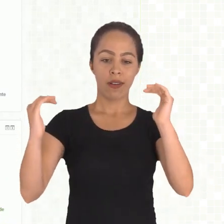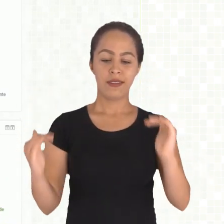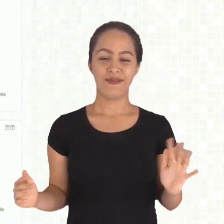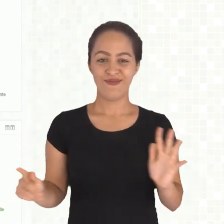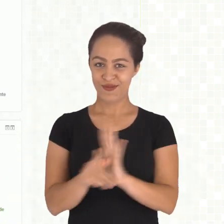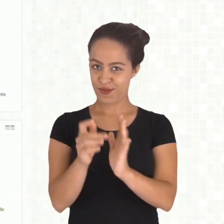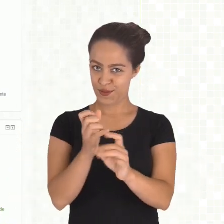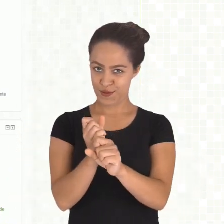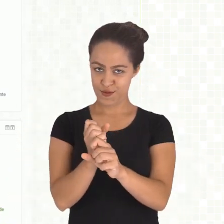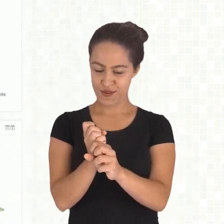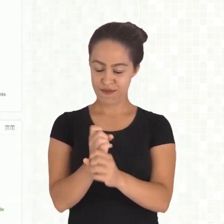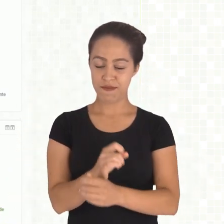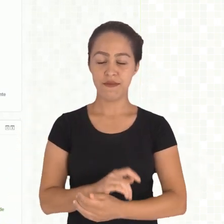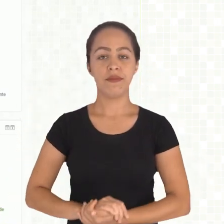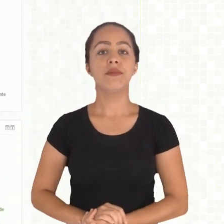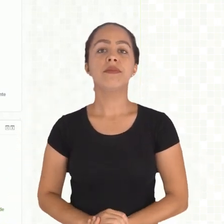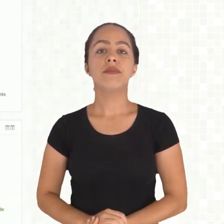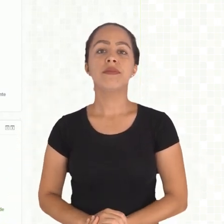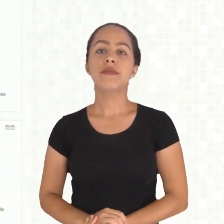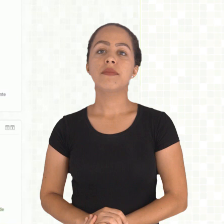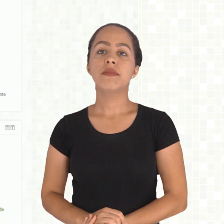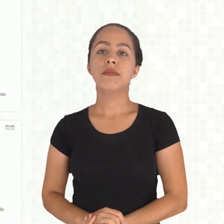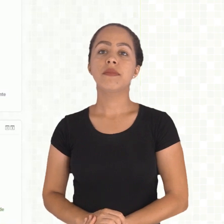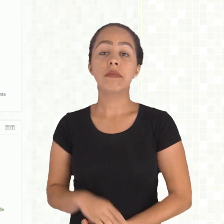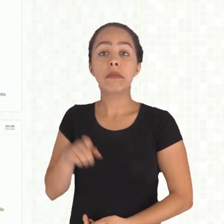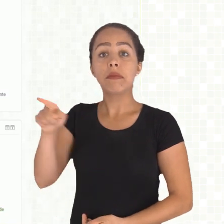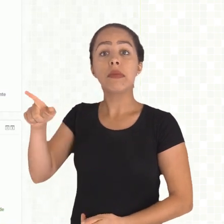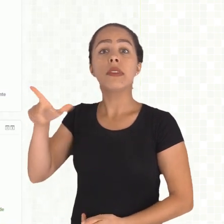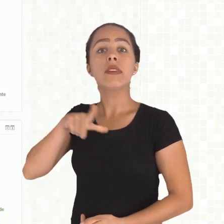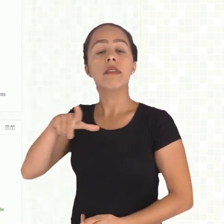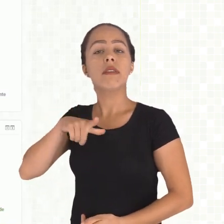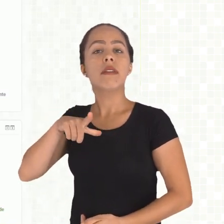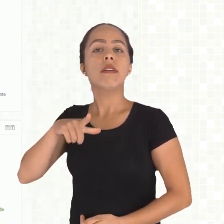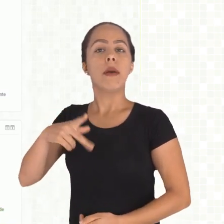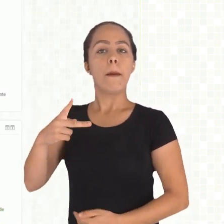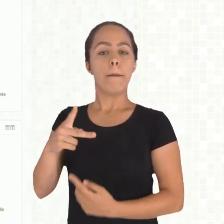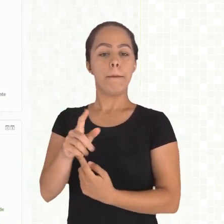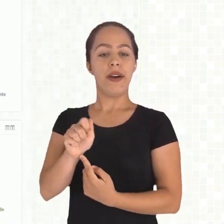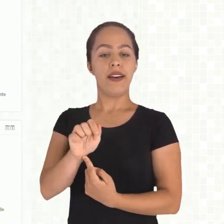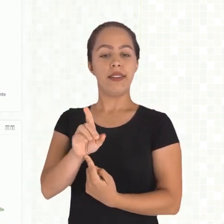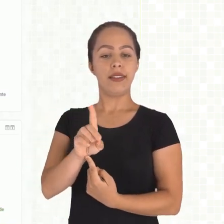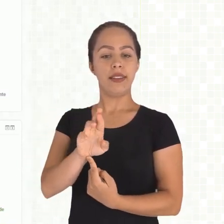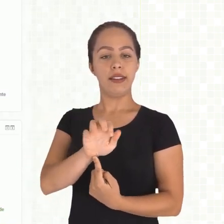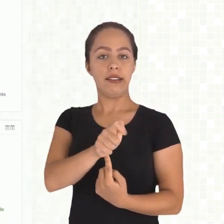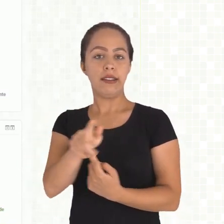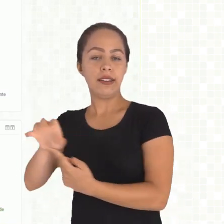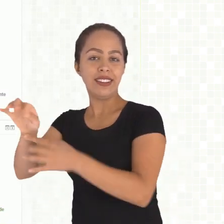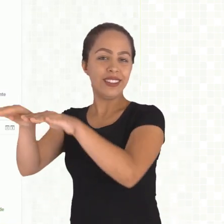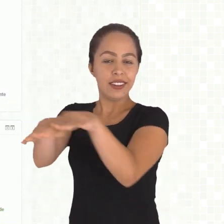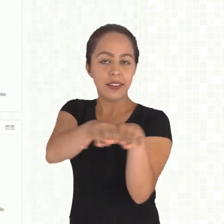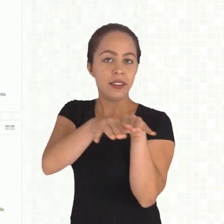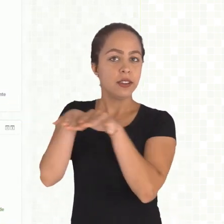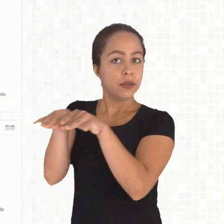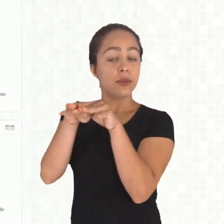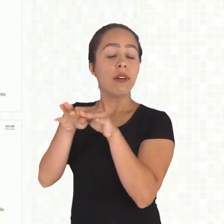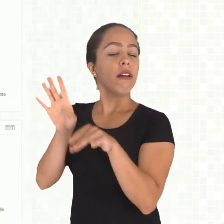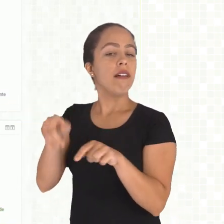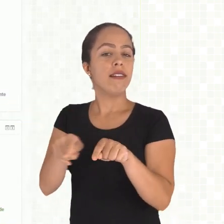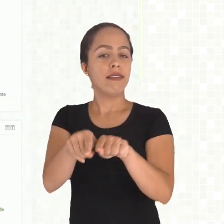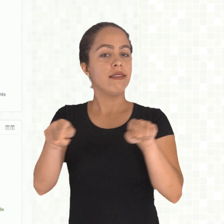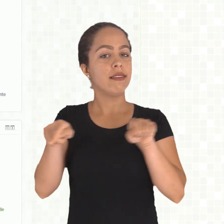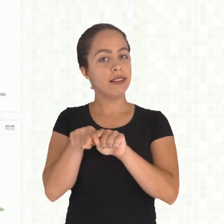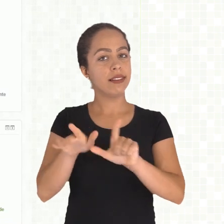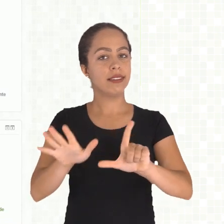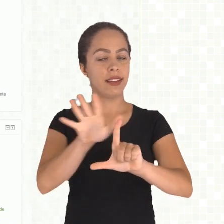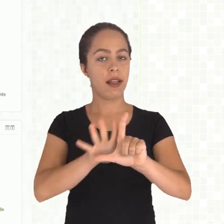bom? No livro de notas, a gente tem essa categoria padrão, que no caso aqui ela se chama Sala Modelo para Tutoriais.